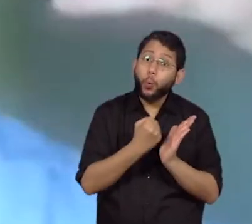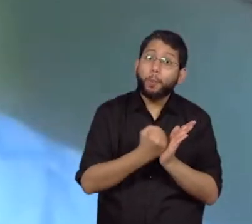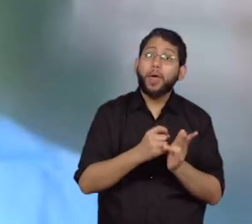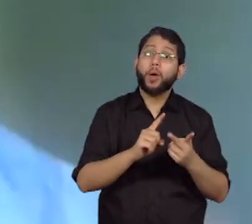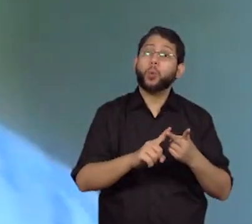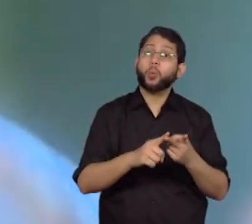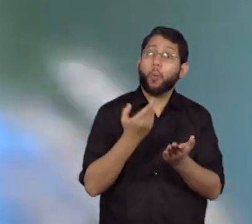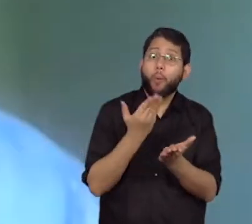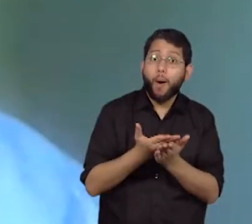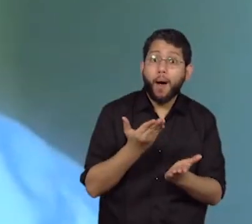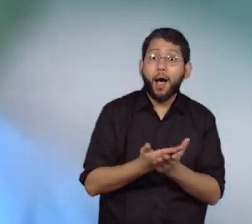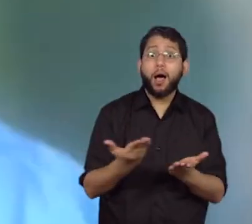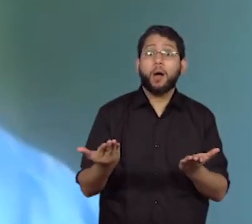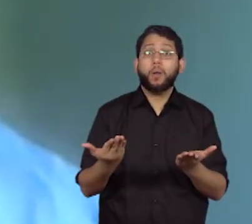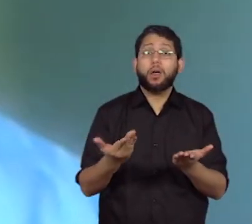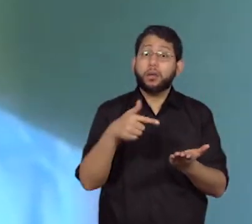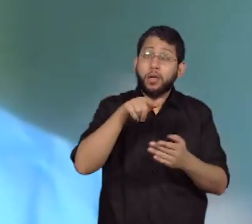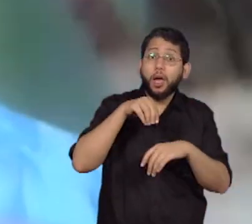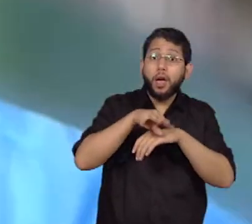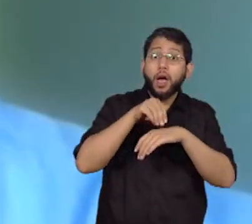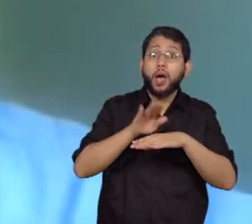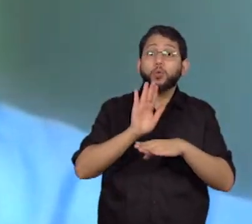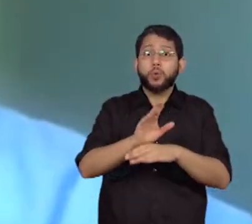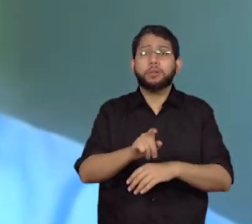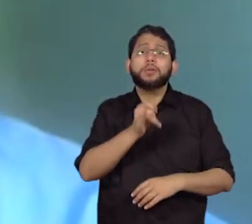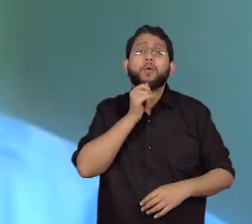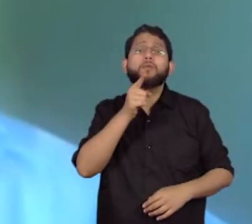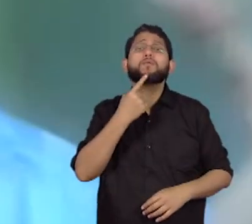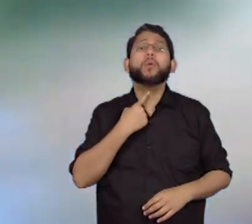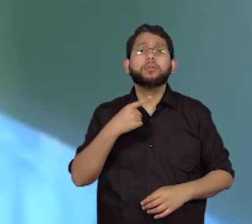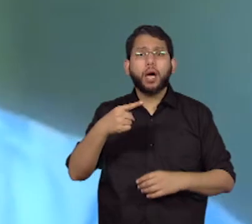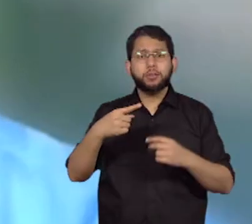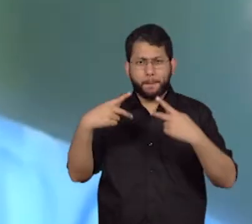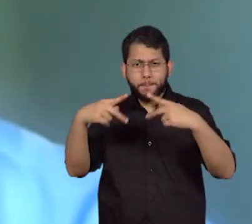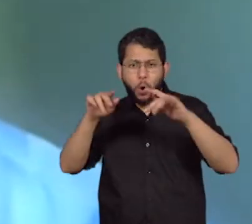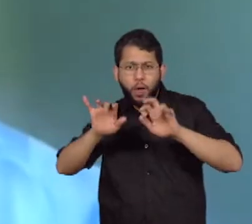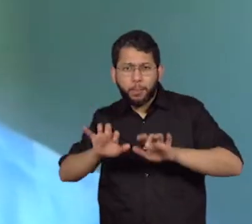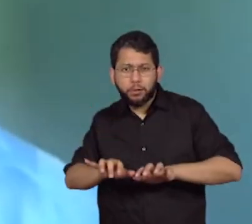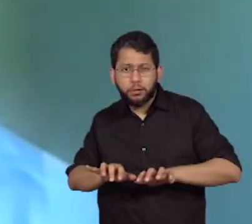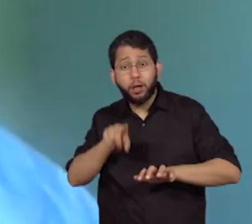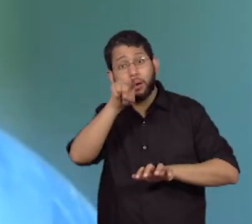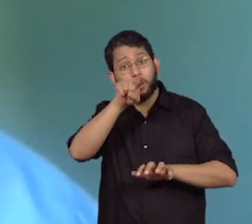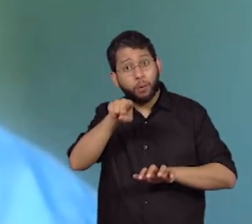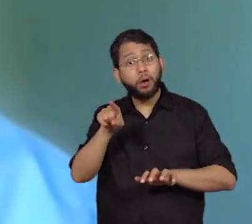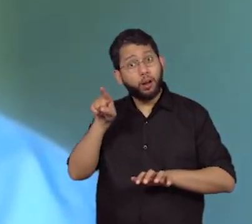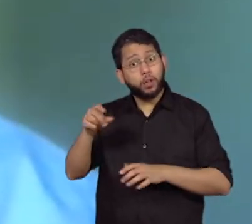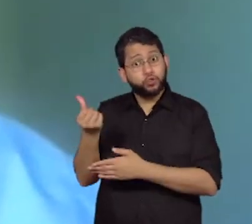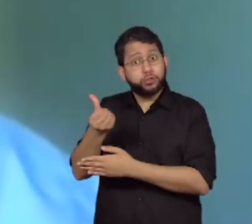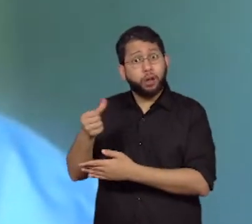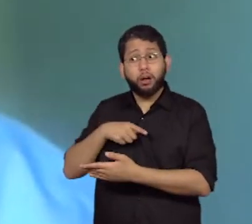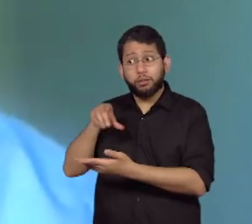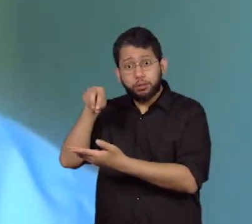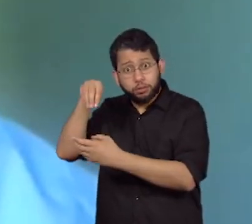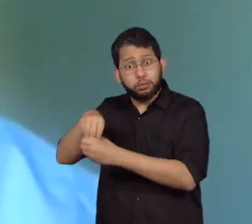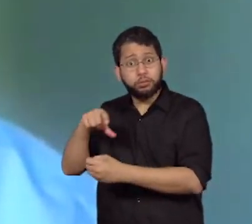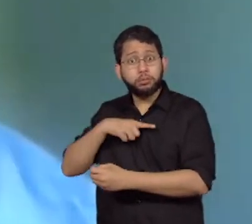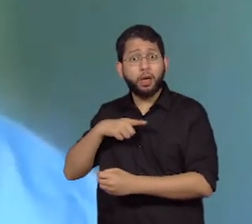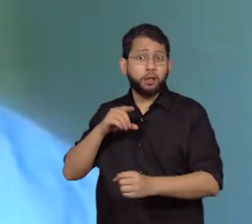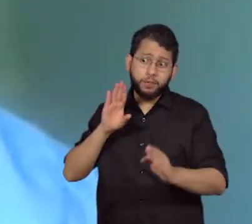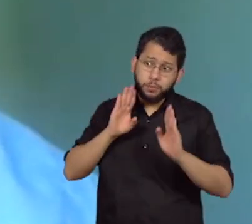aula, muita documentação. Se você quer ser programador, ele te ensina a programar. Se você quer